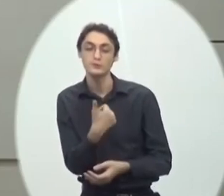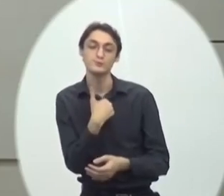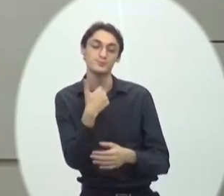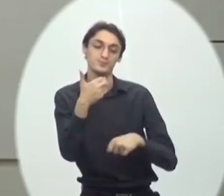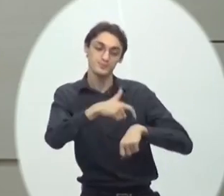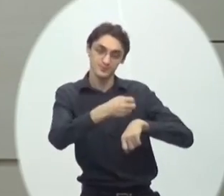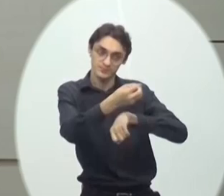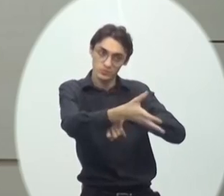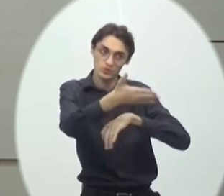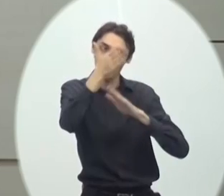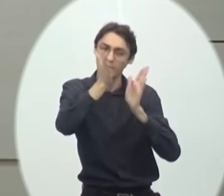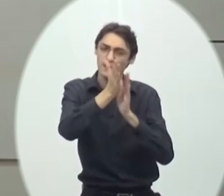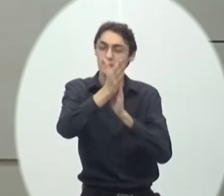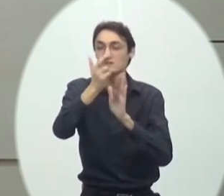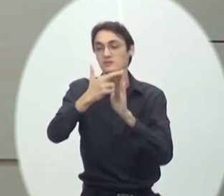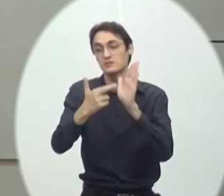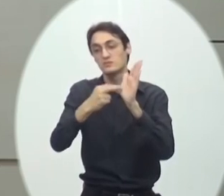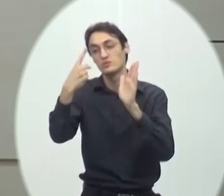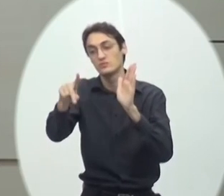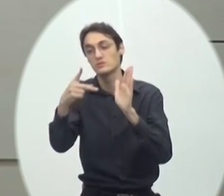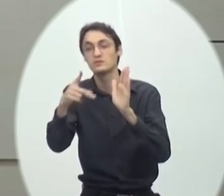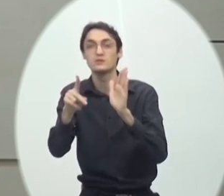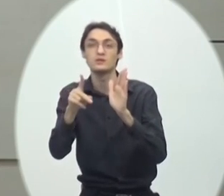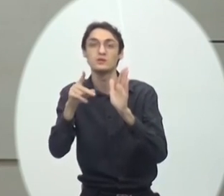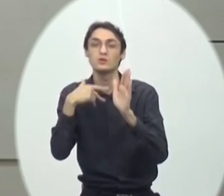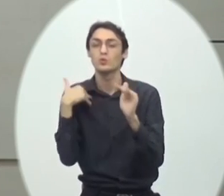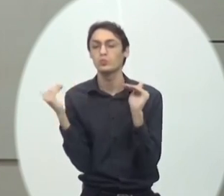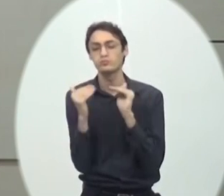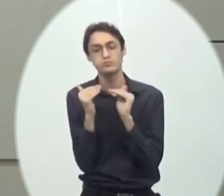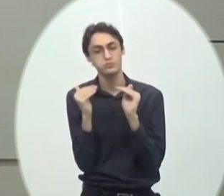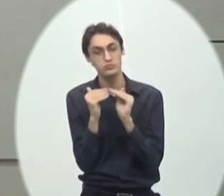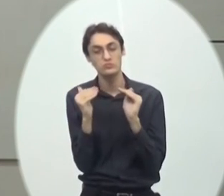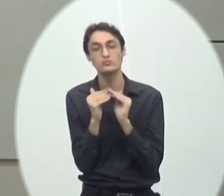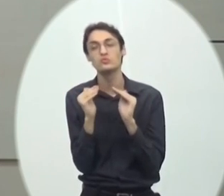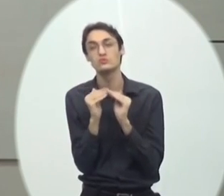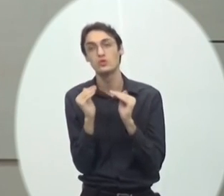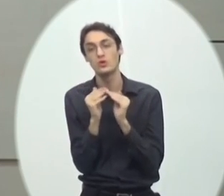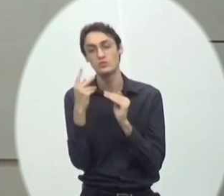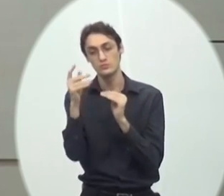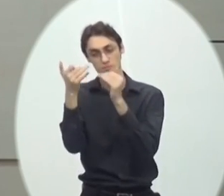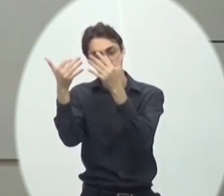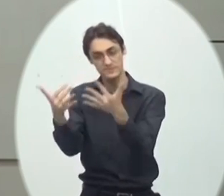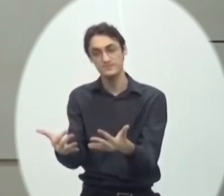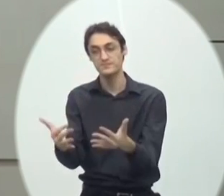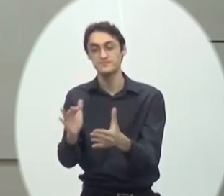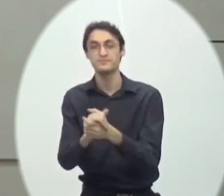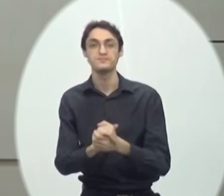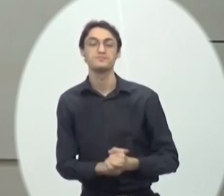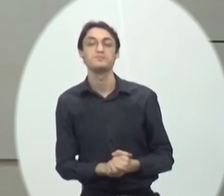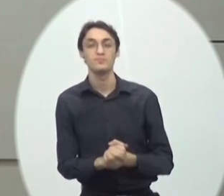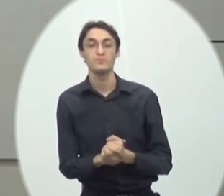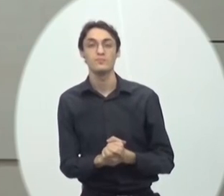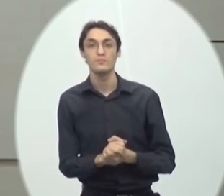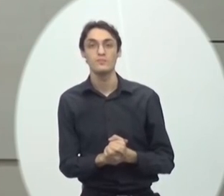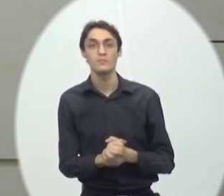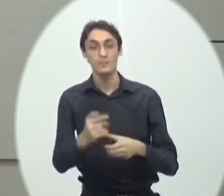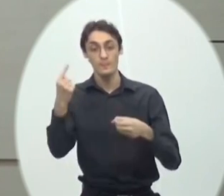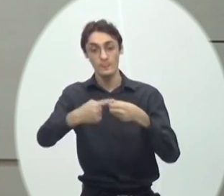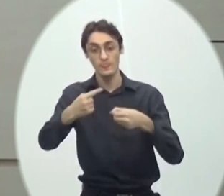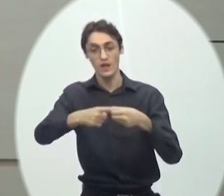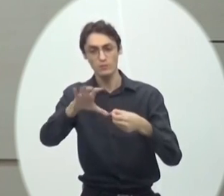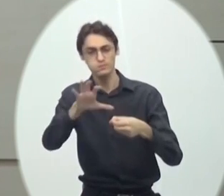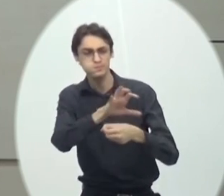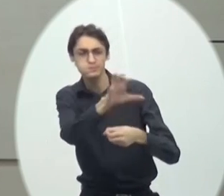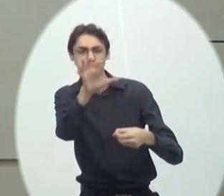pelo requerimento e concordo com as suas palavras, porque toda a cidade está com esse